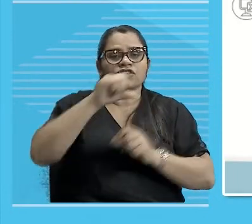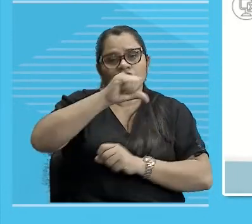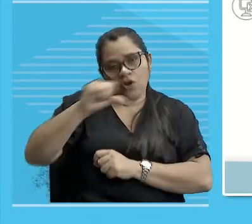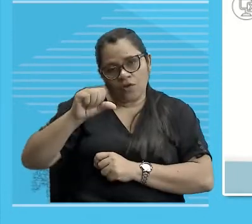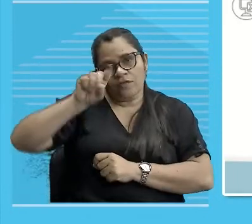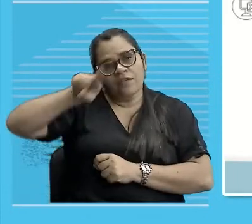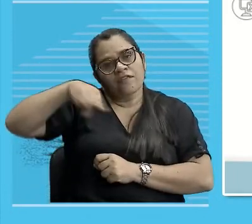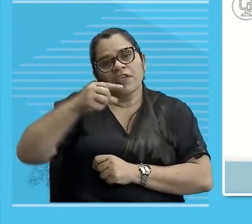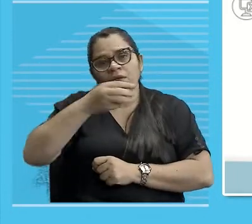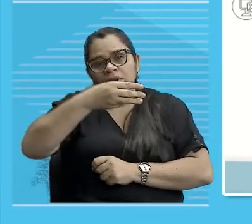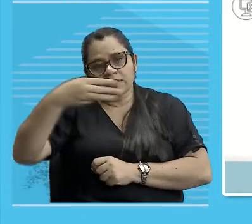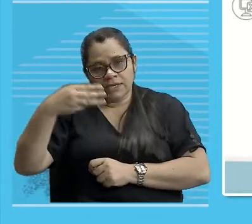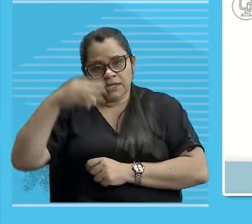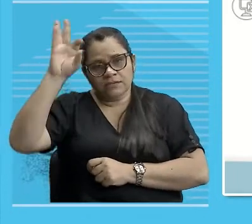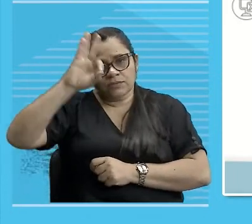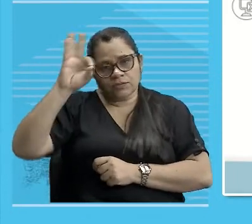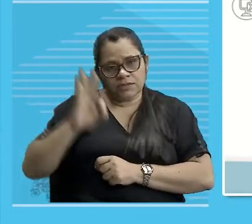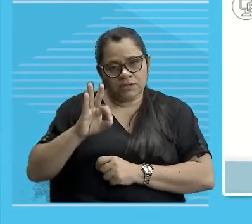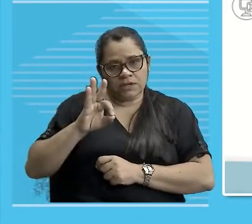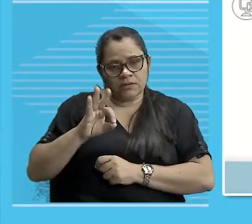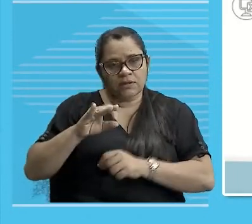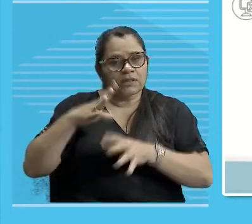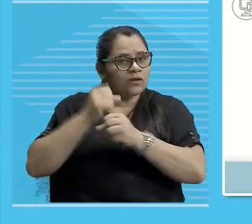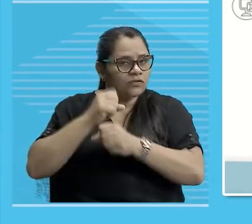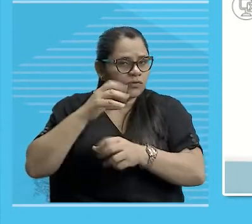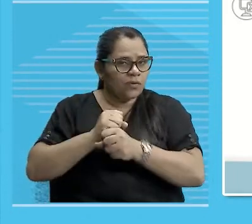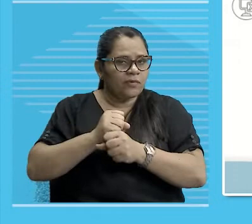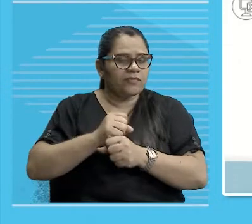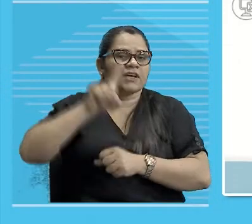9,3%, 19 milhões